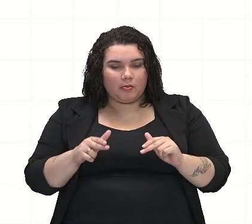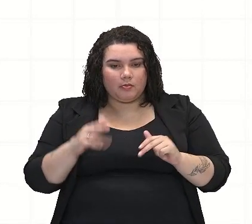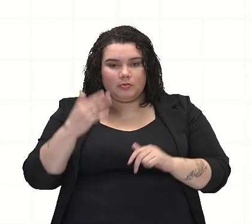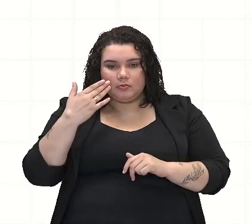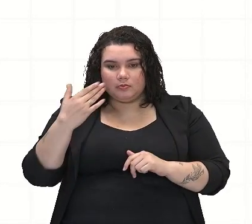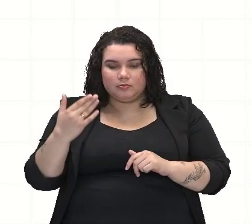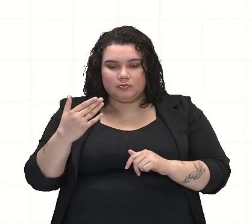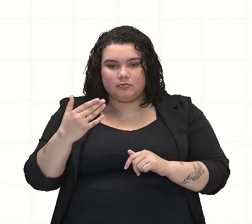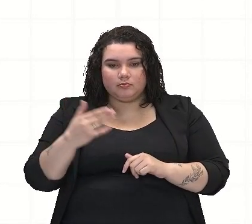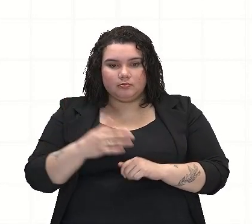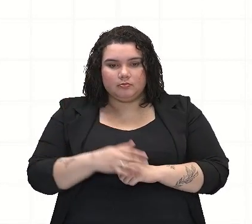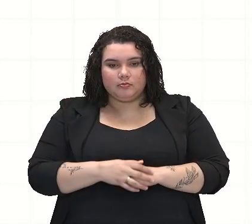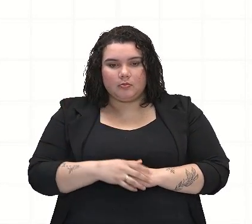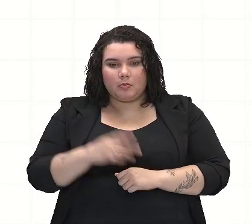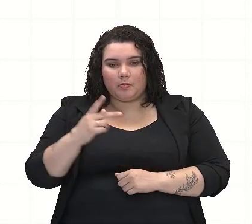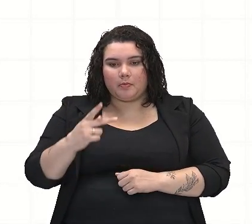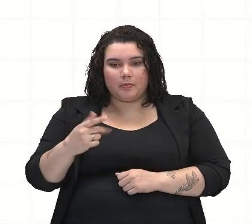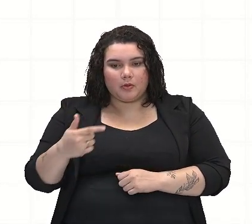um P2,